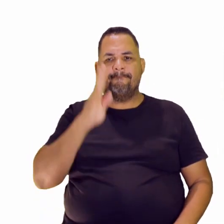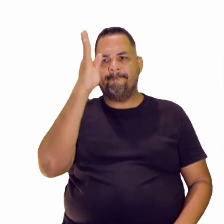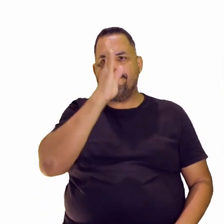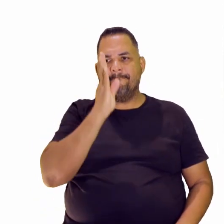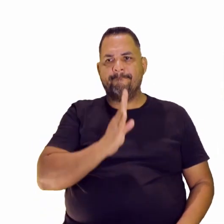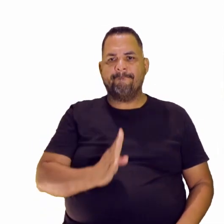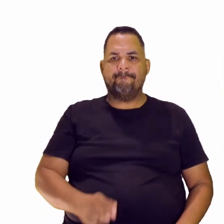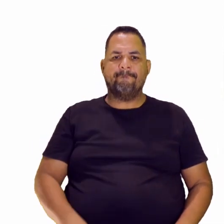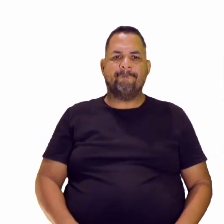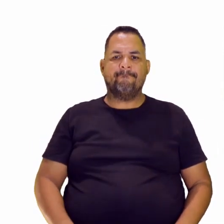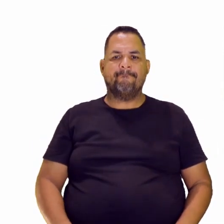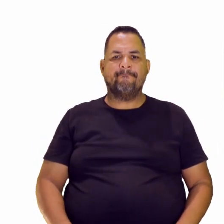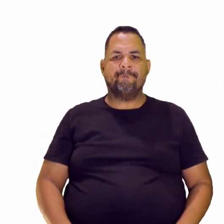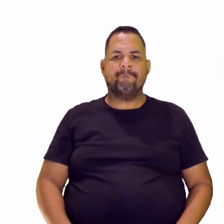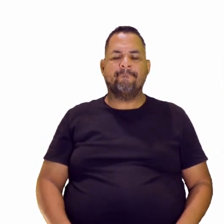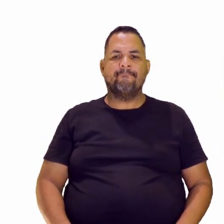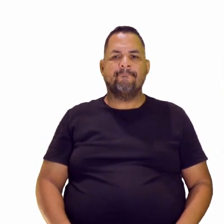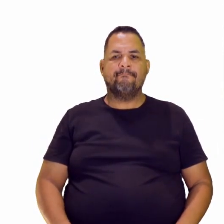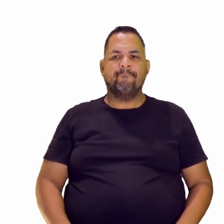Brasil.